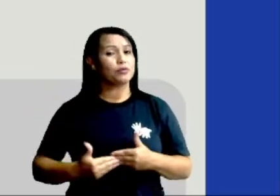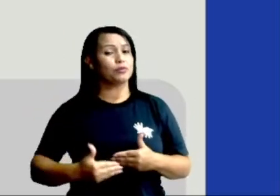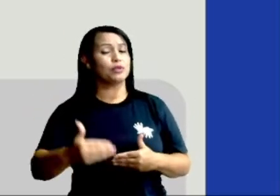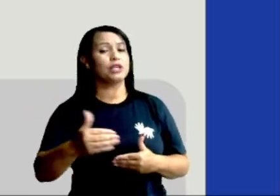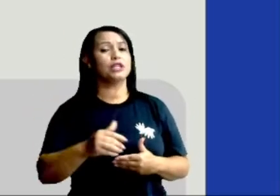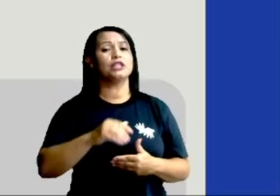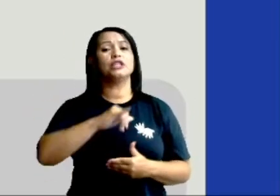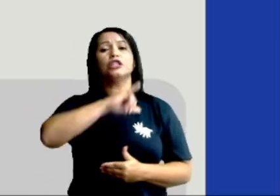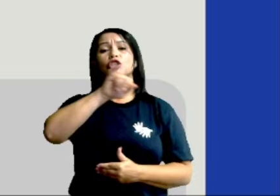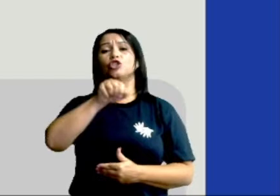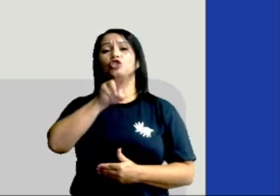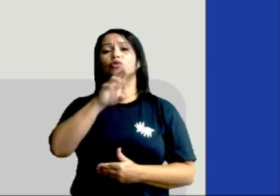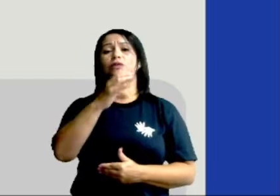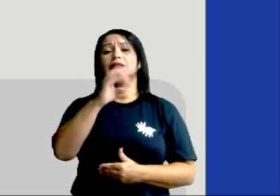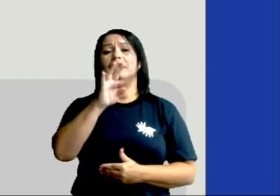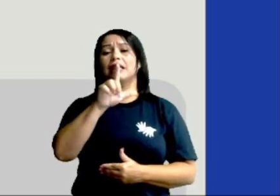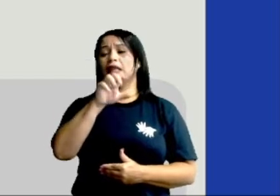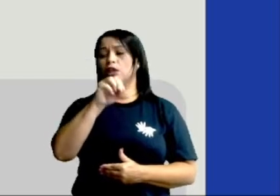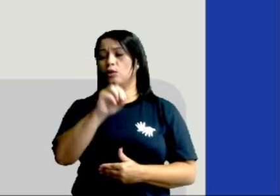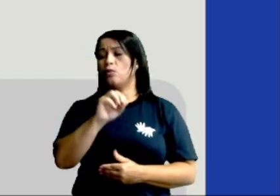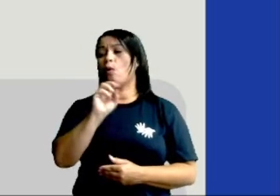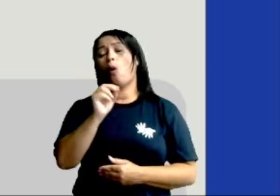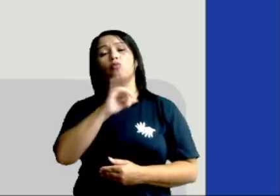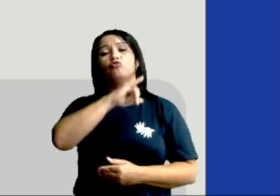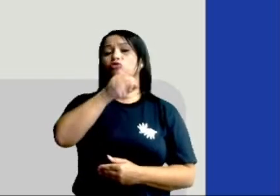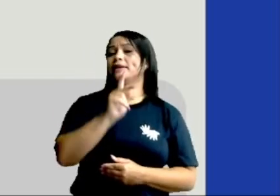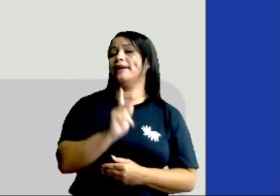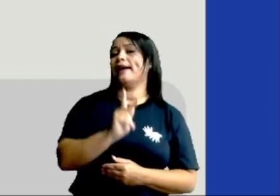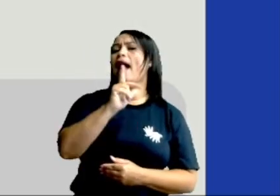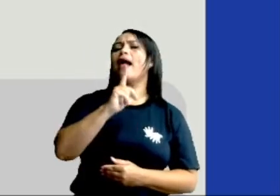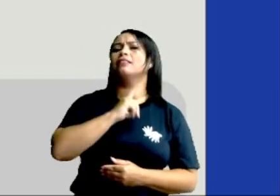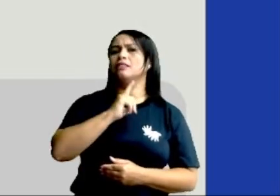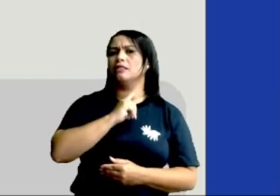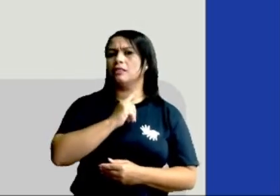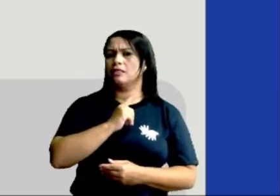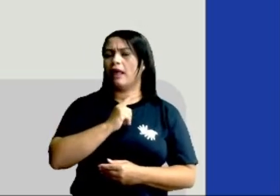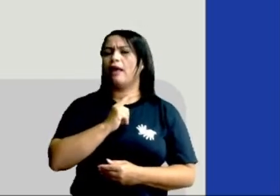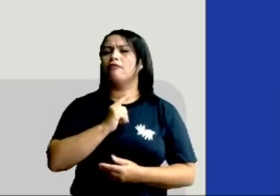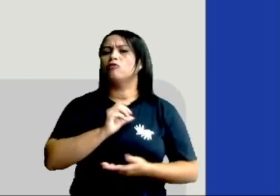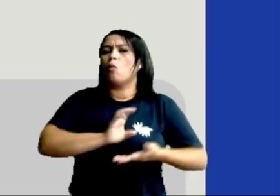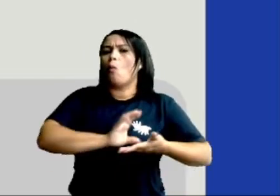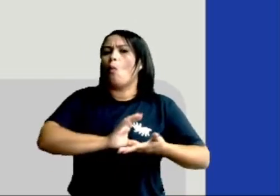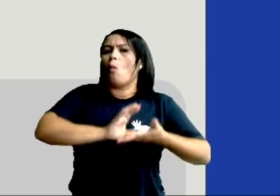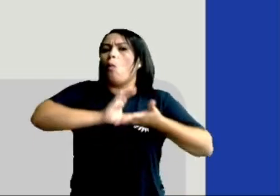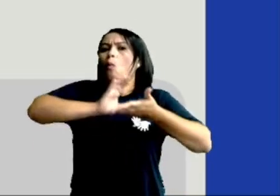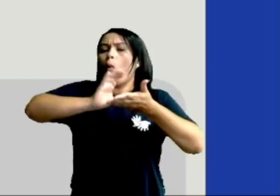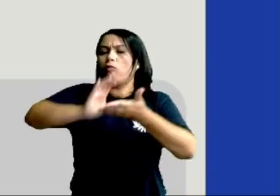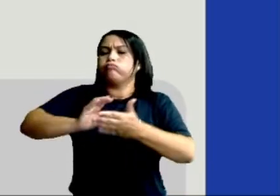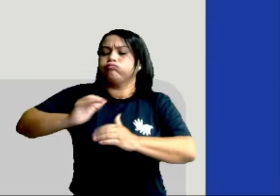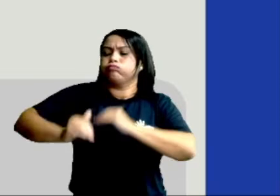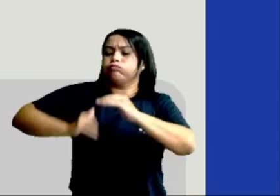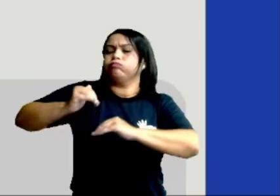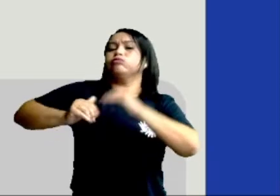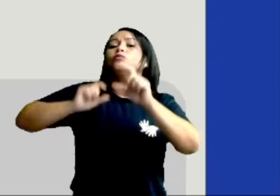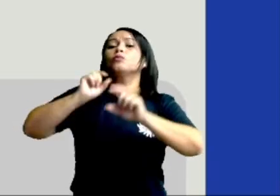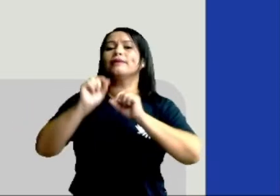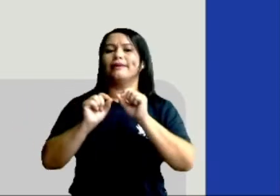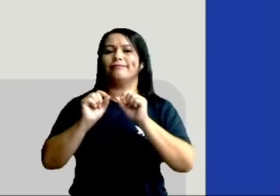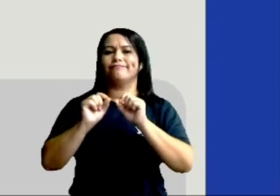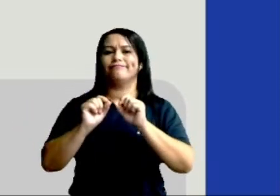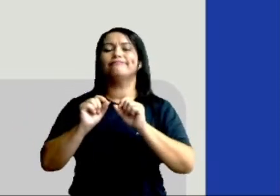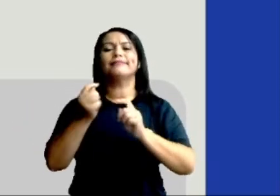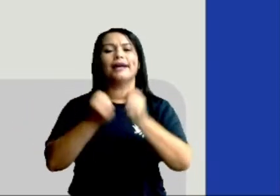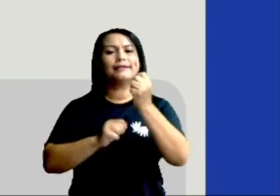onde eu destaquei aí como JK, tá? Houve um grande investimento no desenvolvimento industrial nas